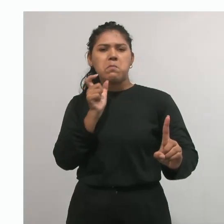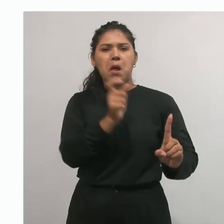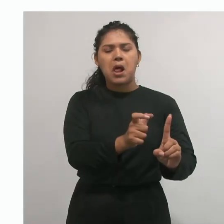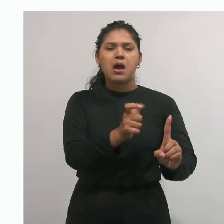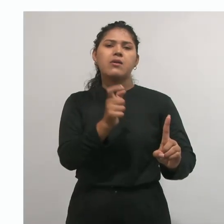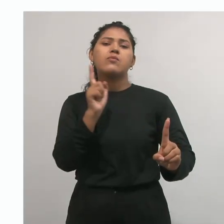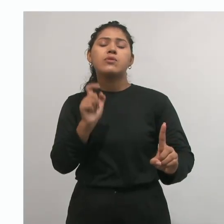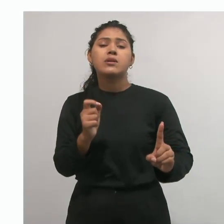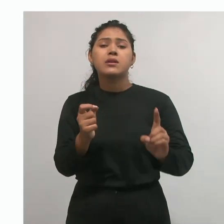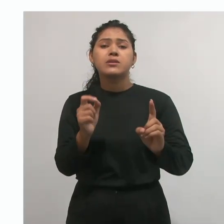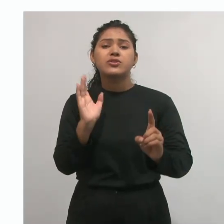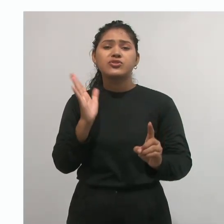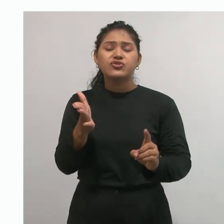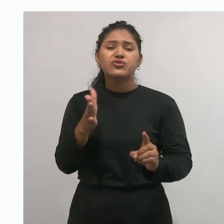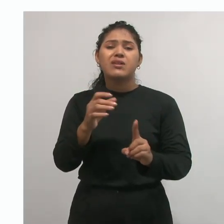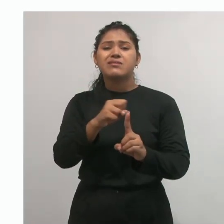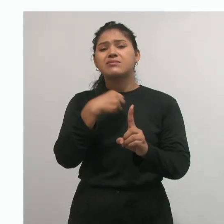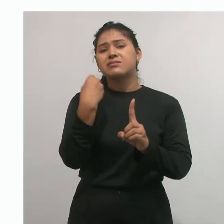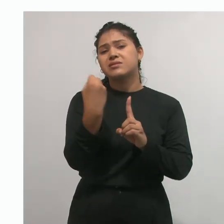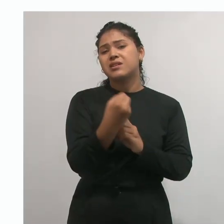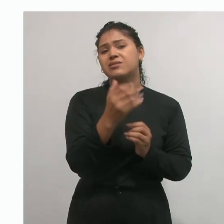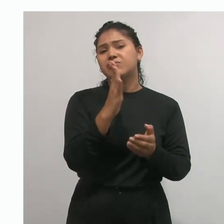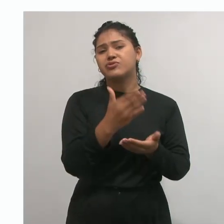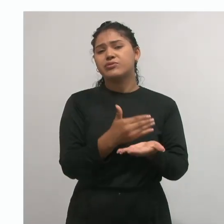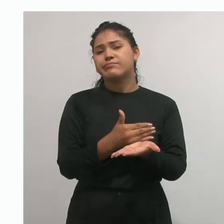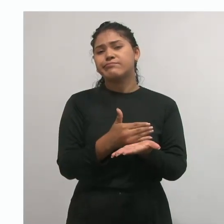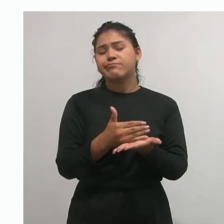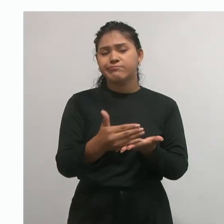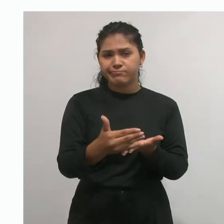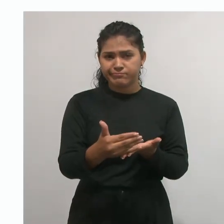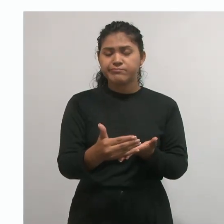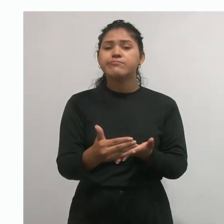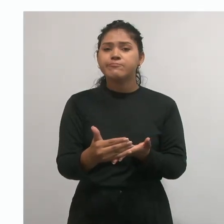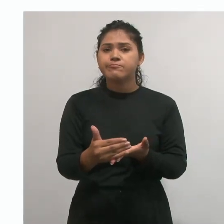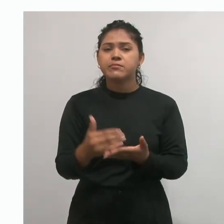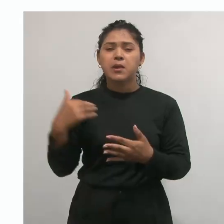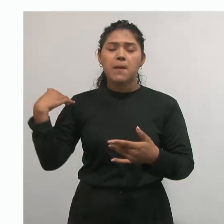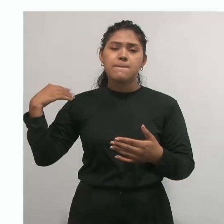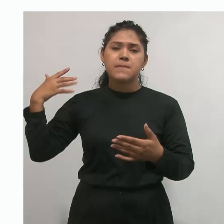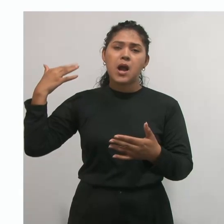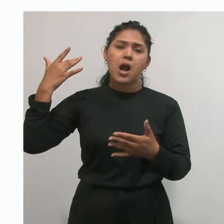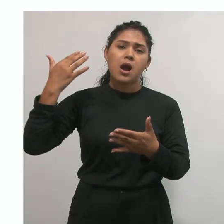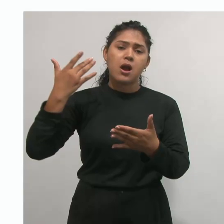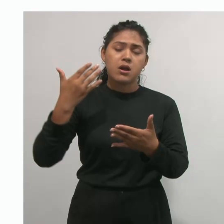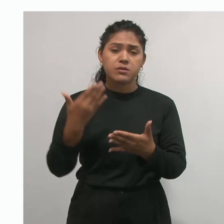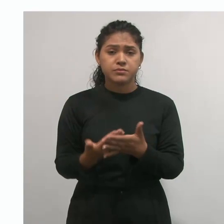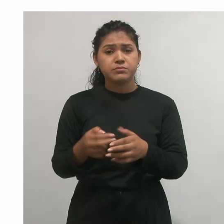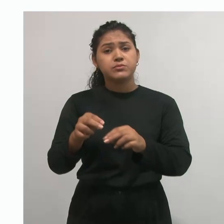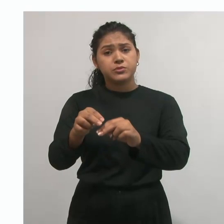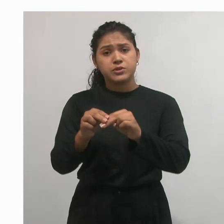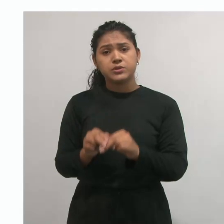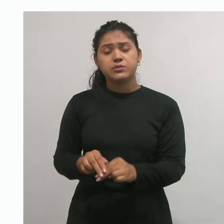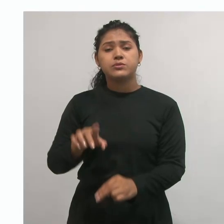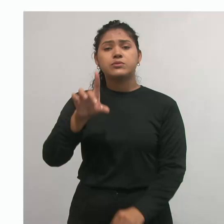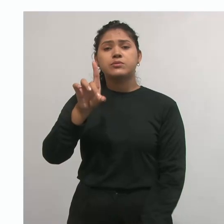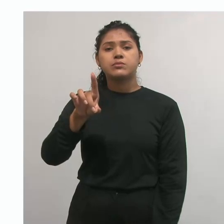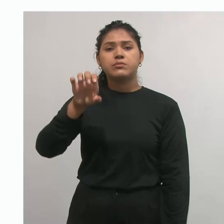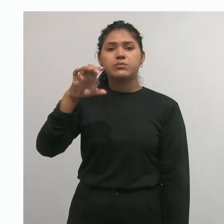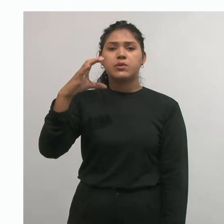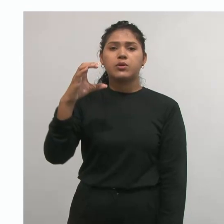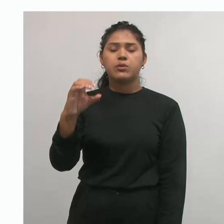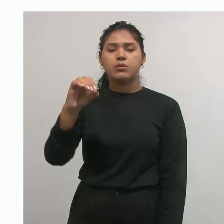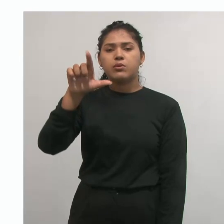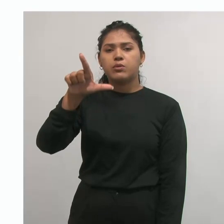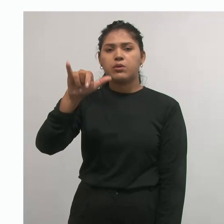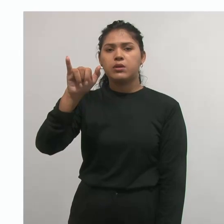estereótipos que são construídos socialmente e historicamente. E aí o decolonialismo é